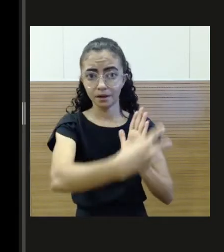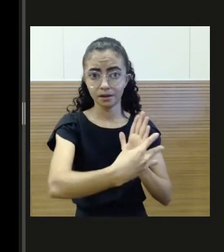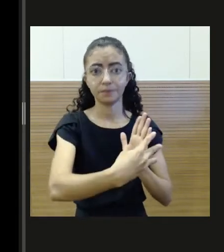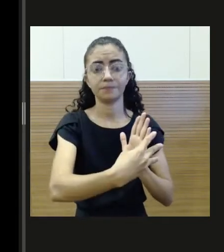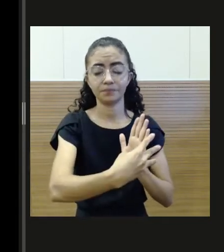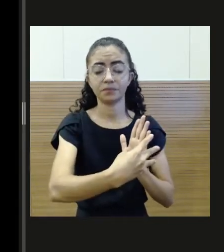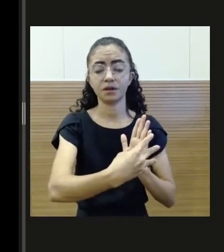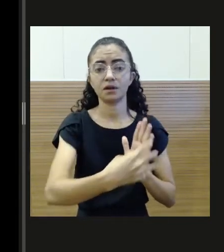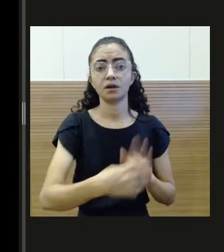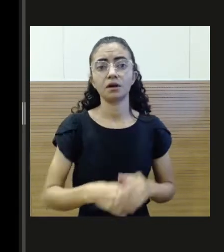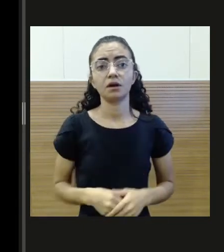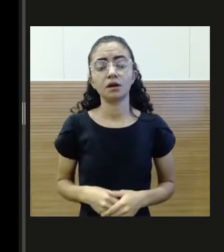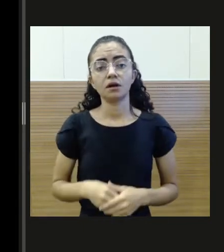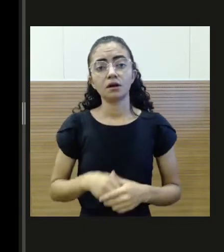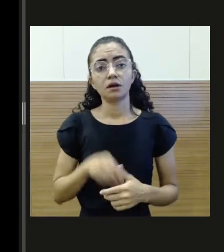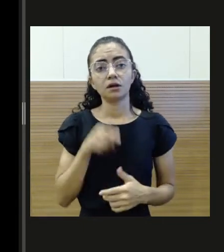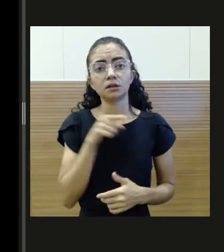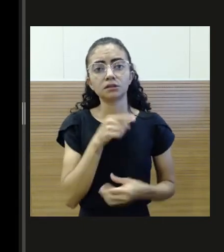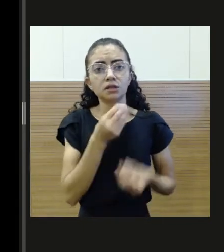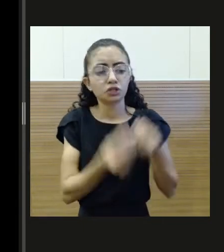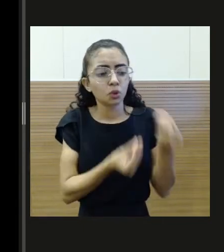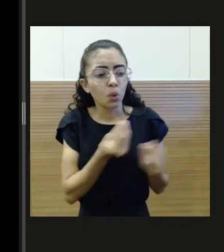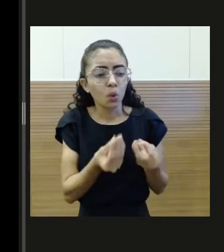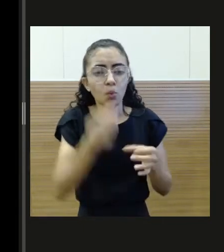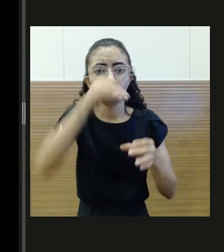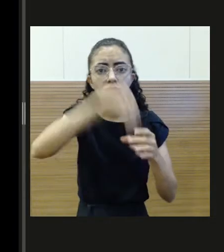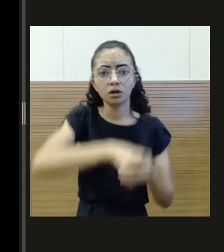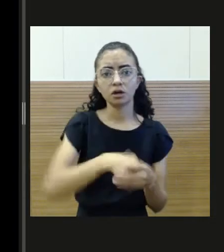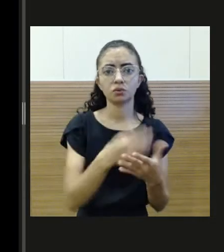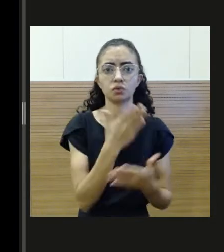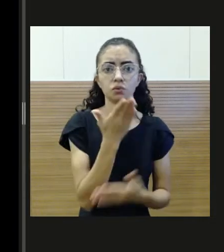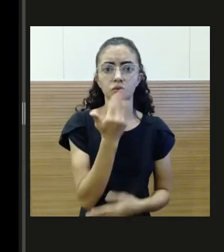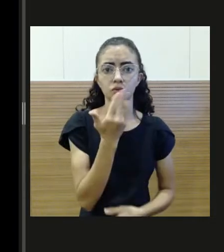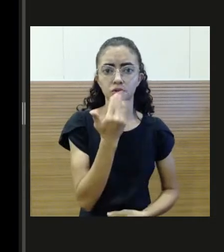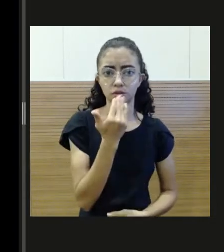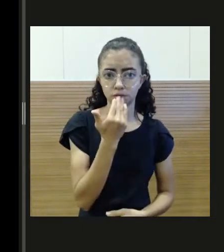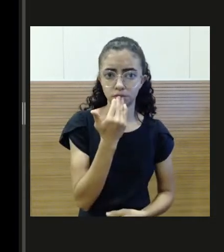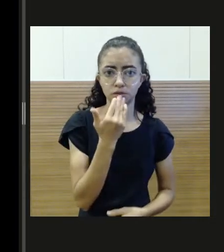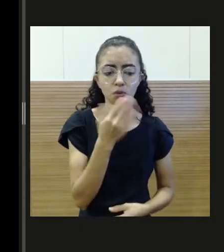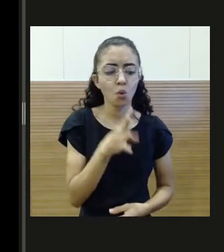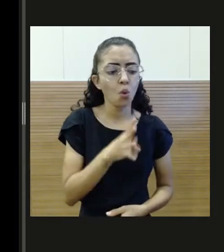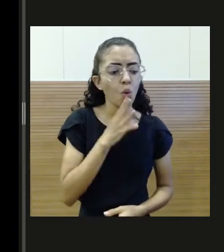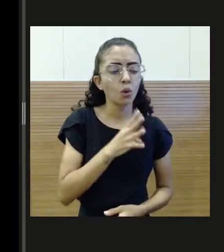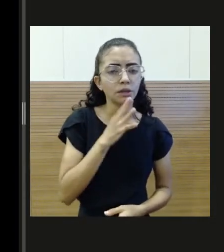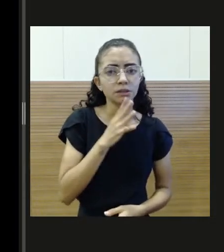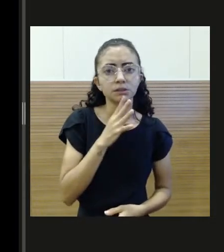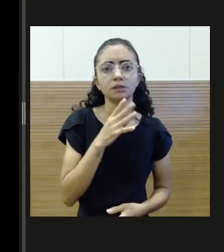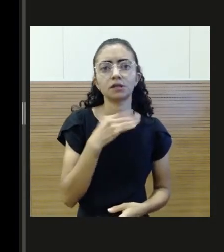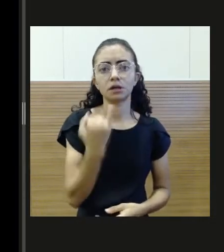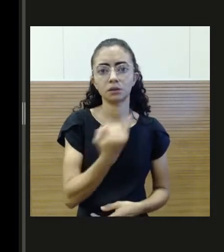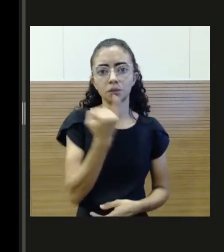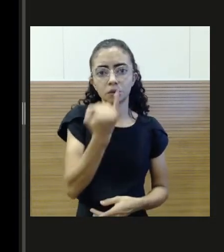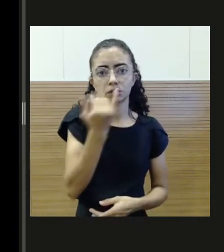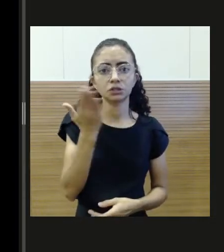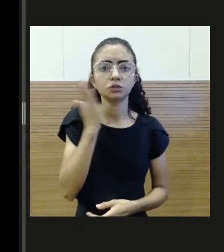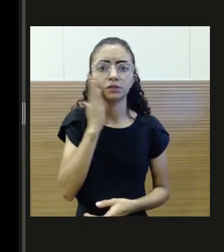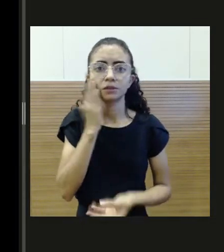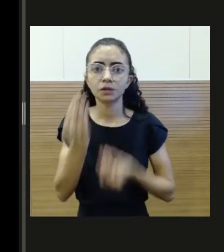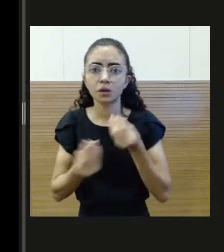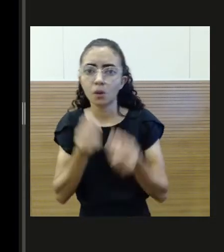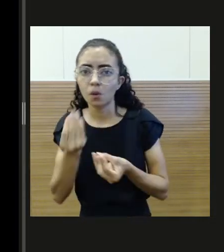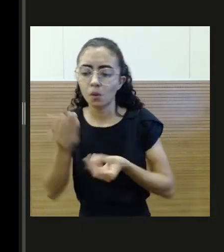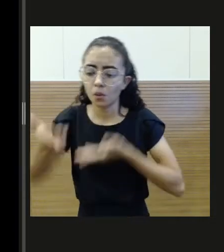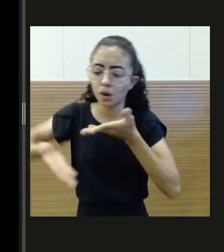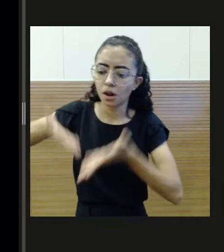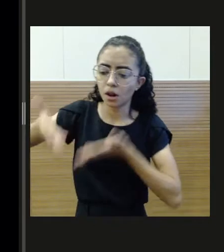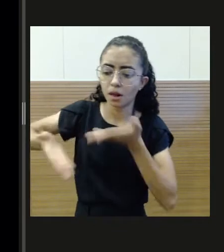e o conhecimento da composição química dos alimentos é primeiro e essencial no tratamento de dietas, via